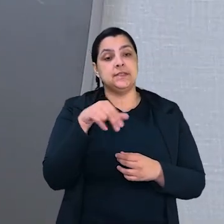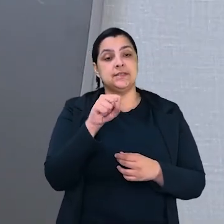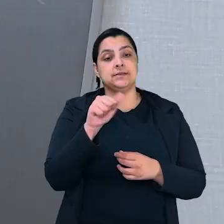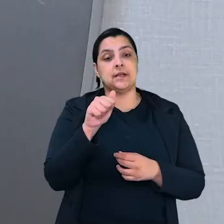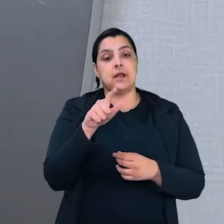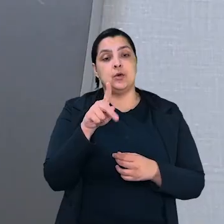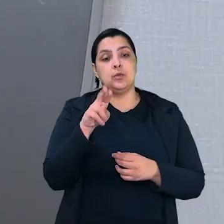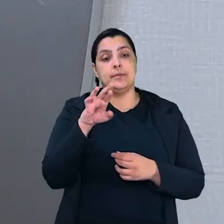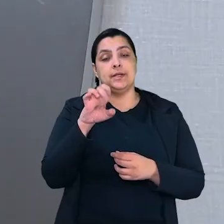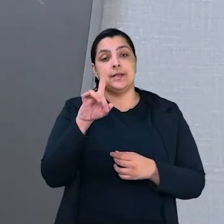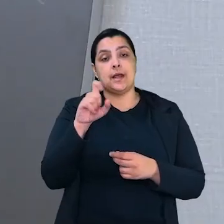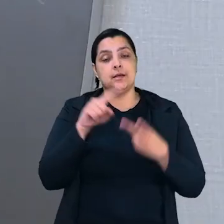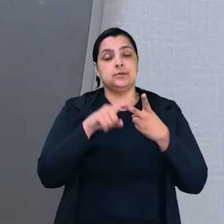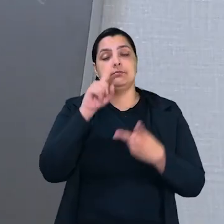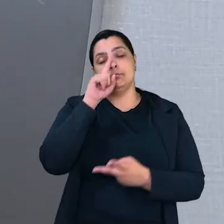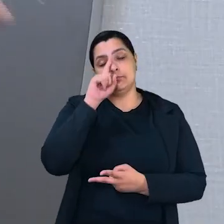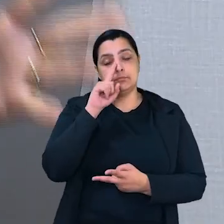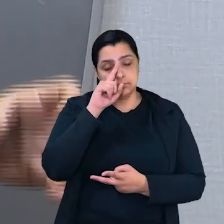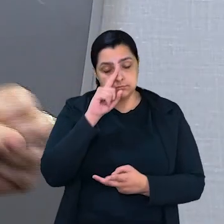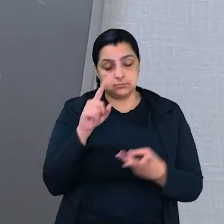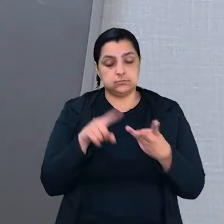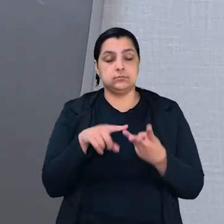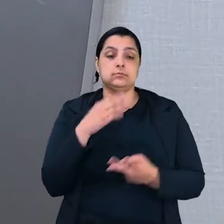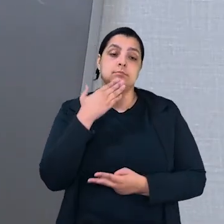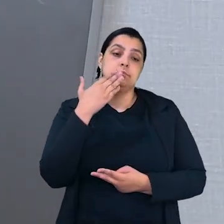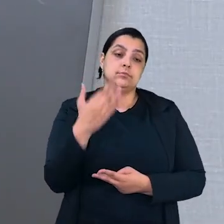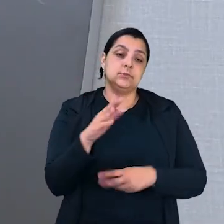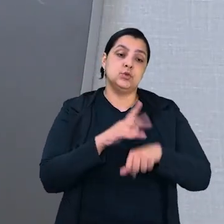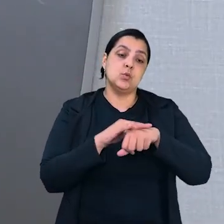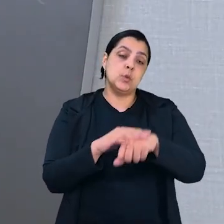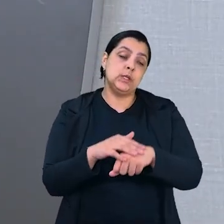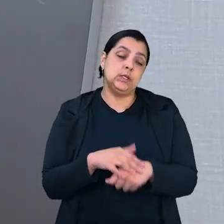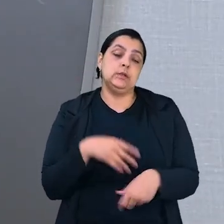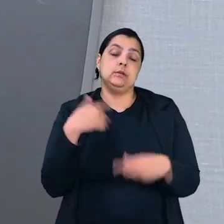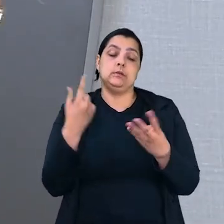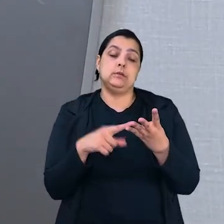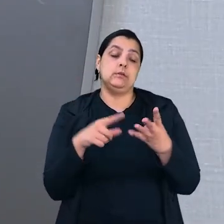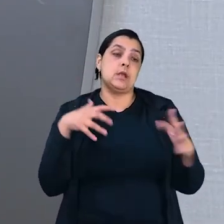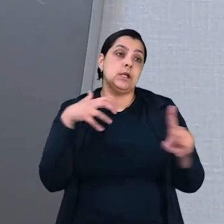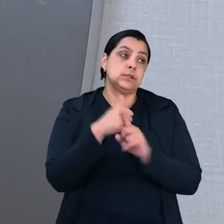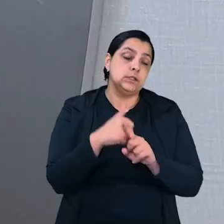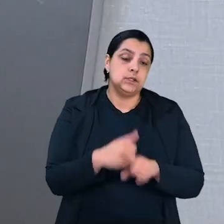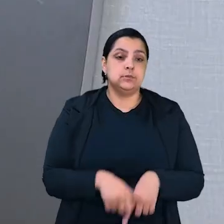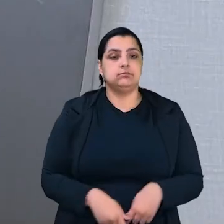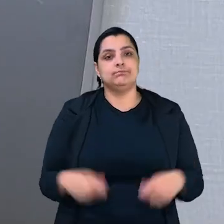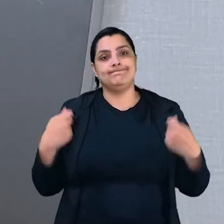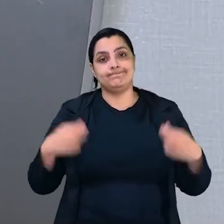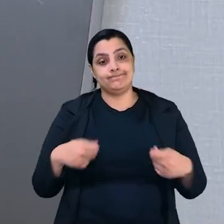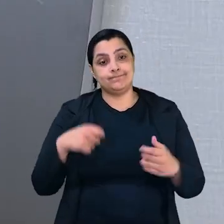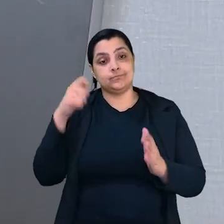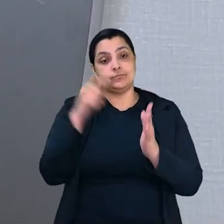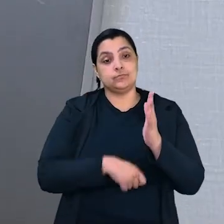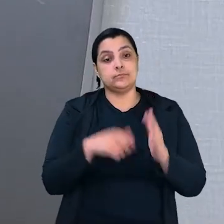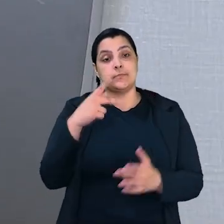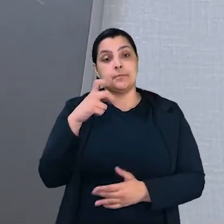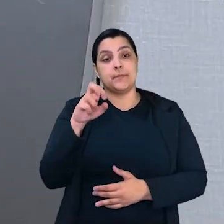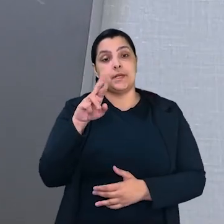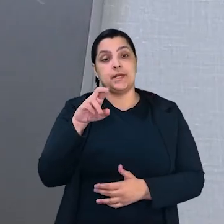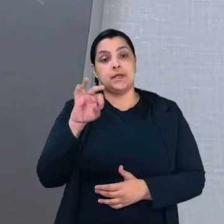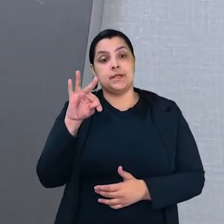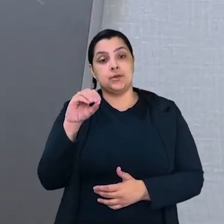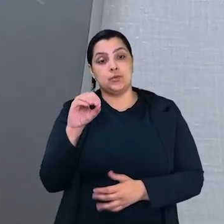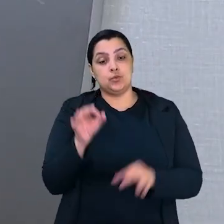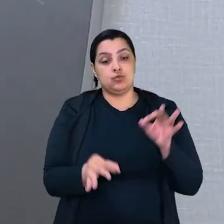pedido de insalubridade, tem pedido de periculosidade, tem pedido de doença ocupacional ou de acidente de trabalho, é necessário contratar